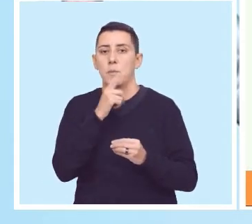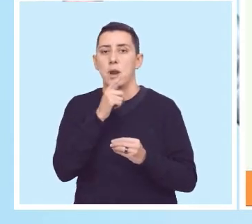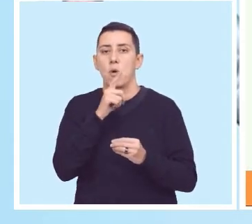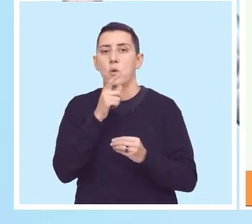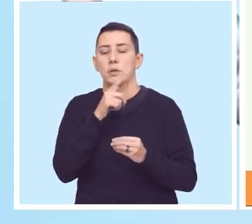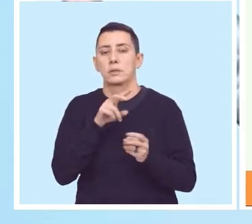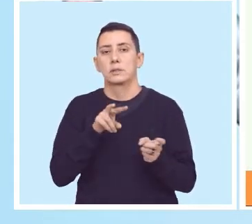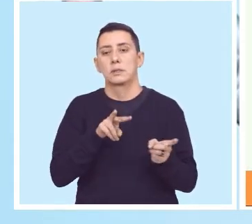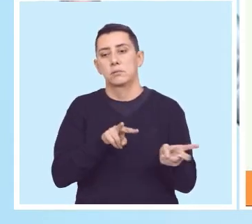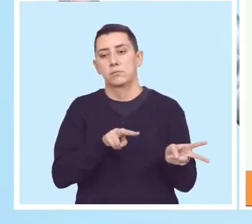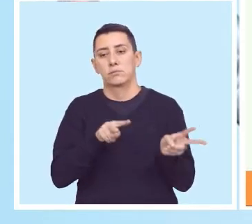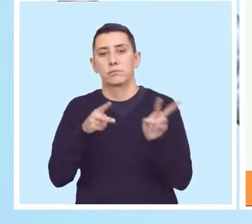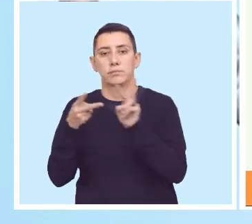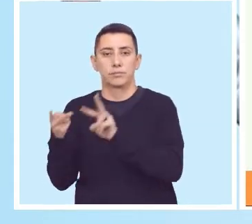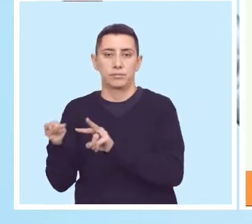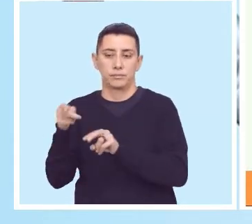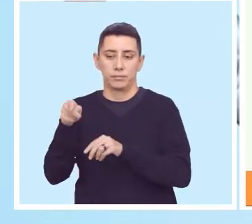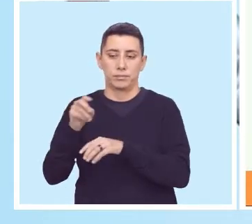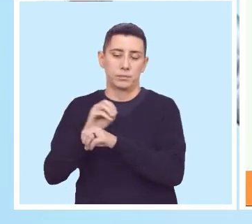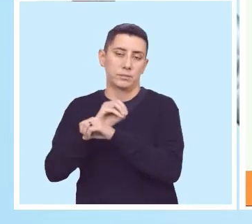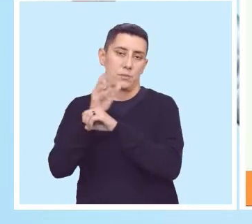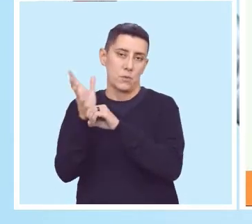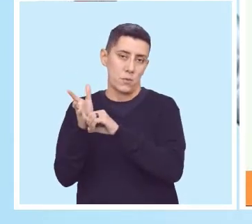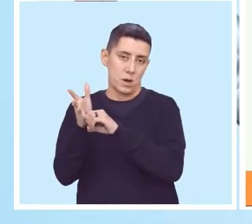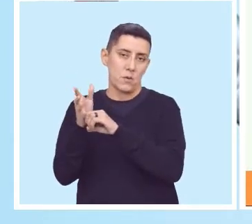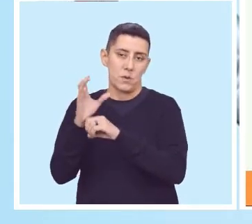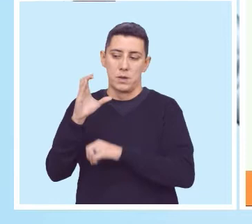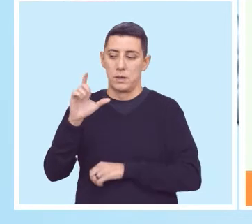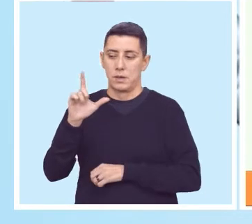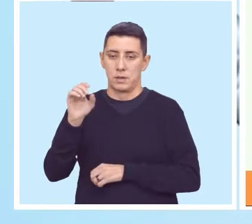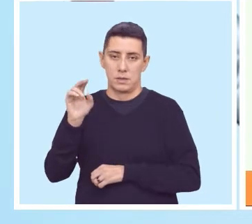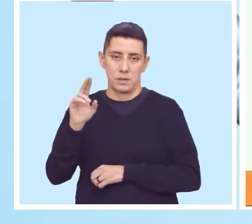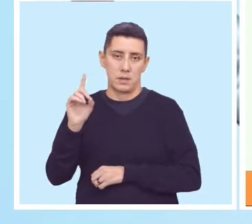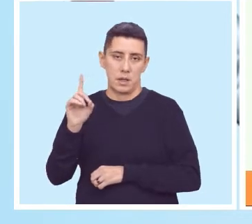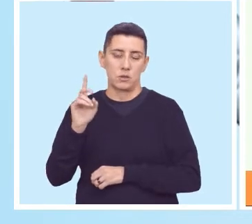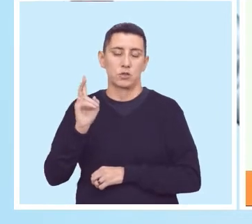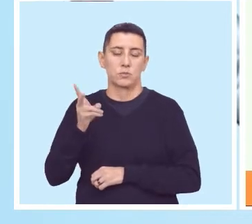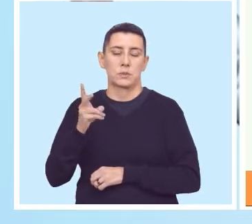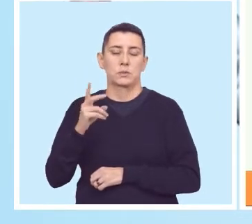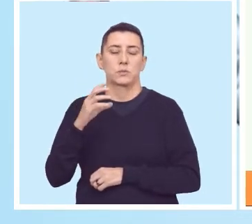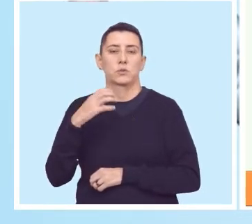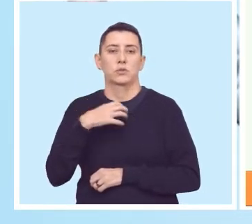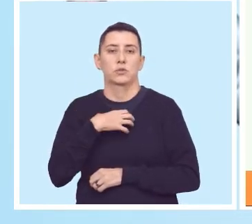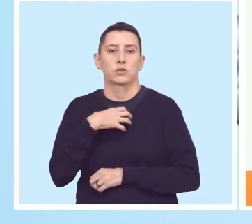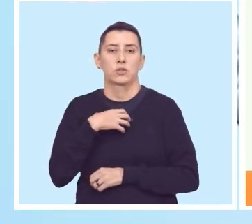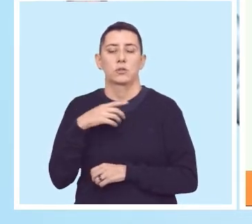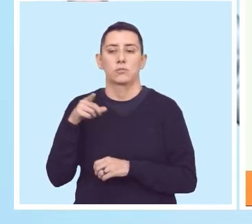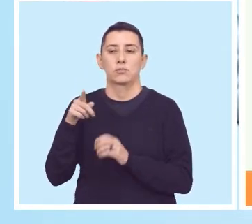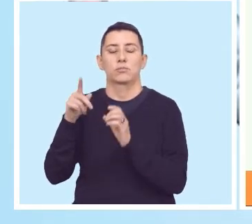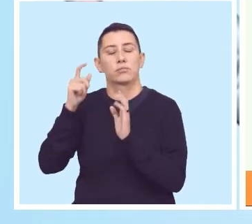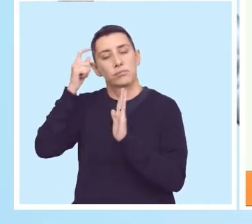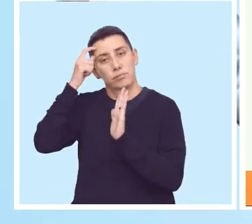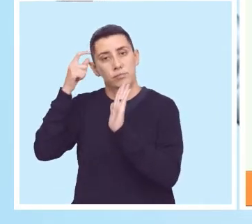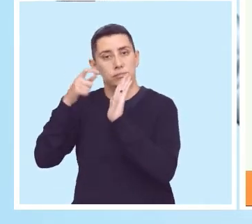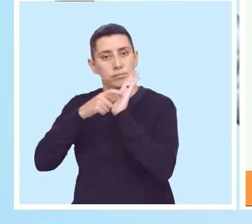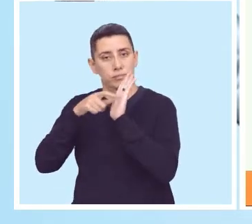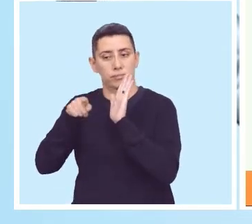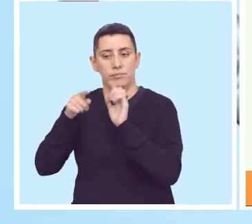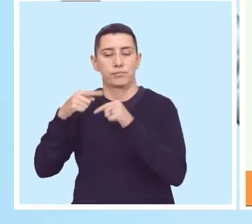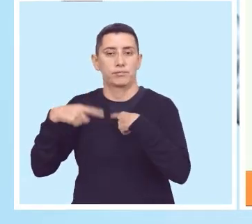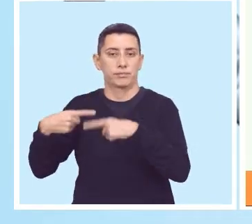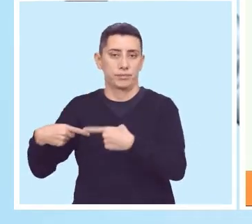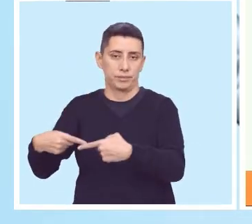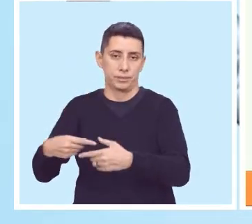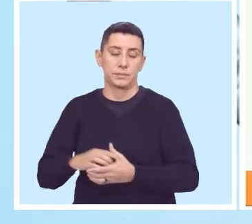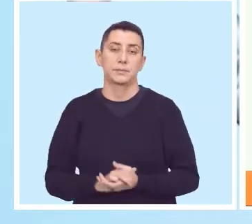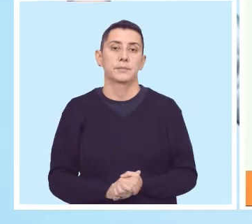transportar, levar lá para dentro do Huawei Cloud, dentro do nosso motor de inteligência artificial. Lembrando